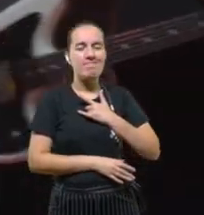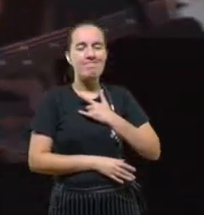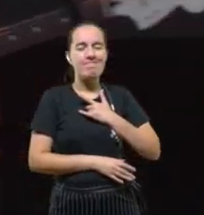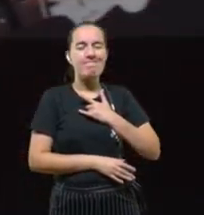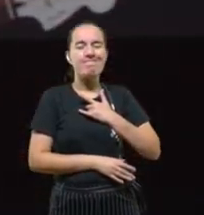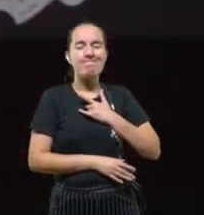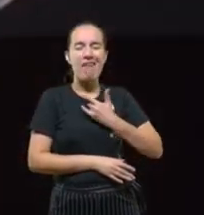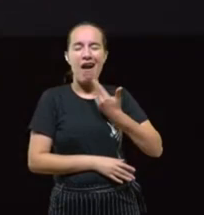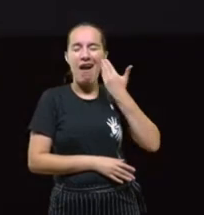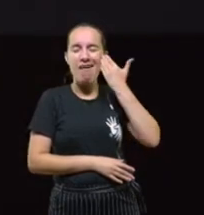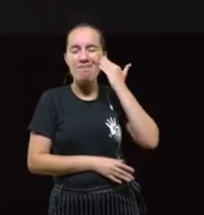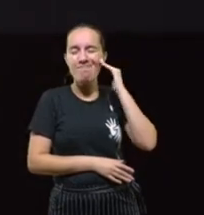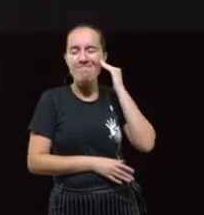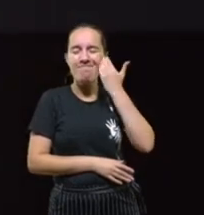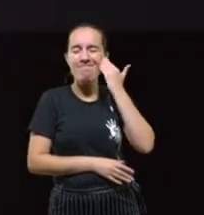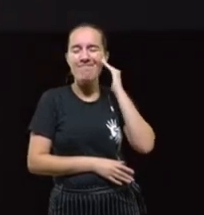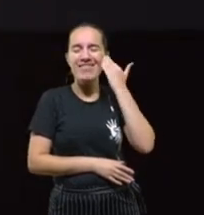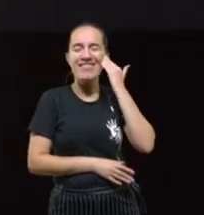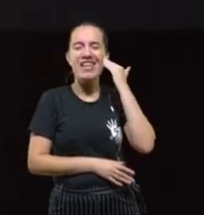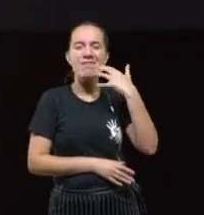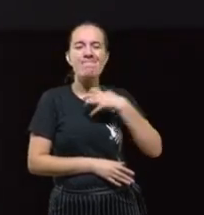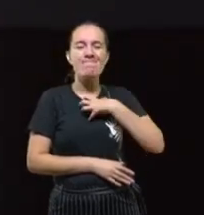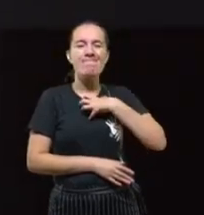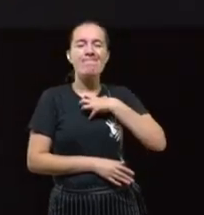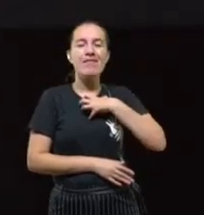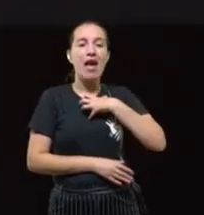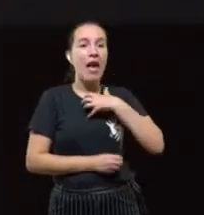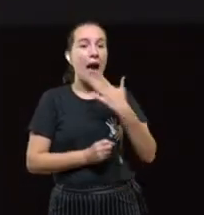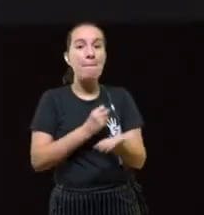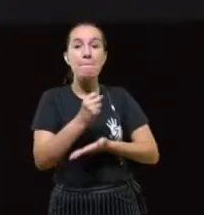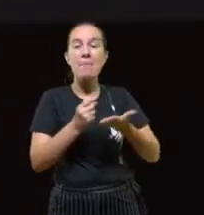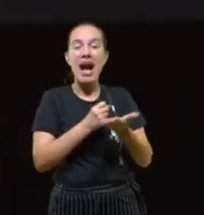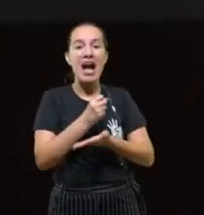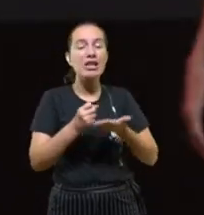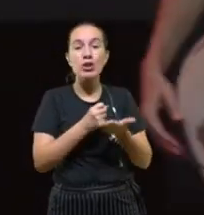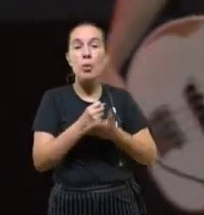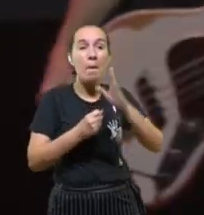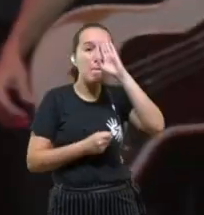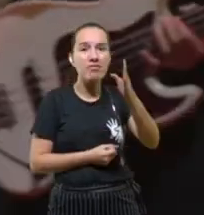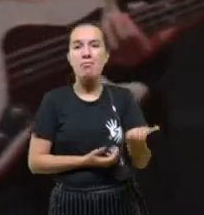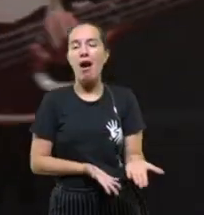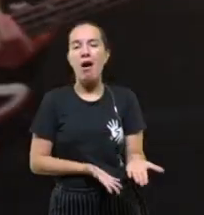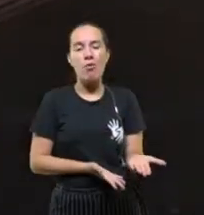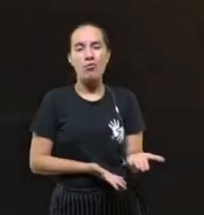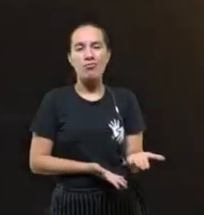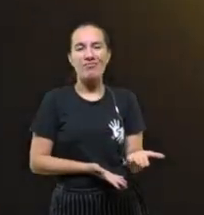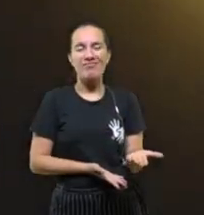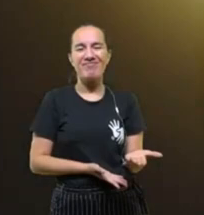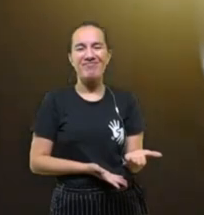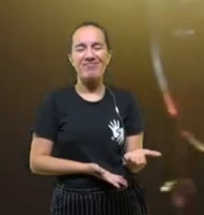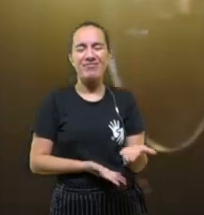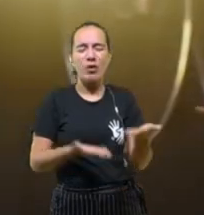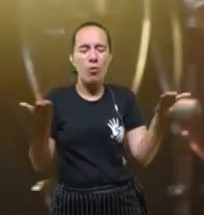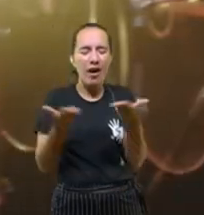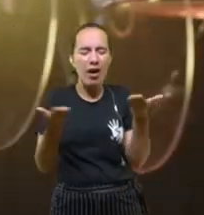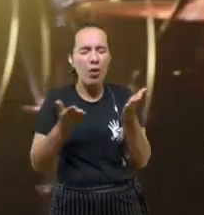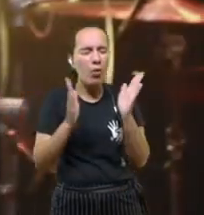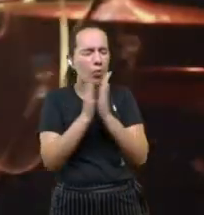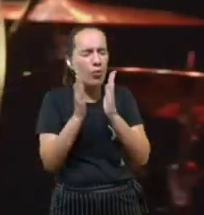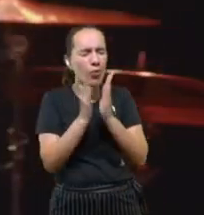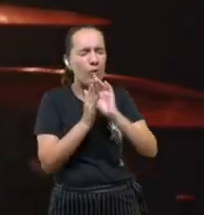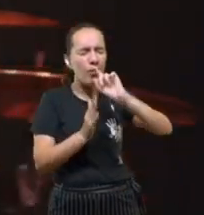é a fundação de tudo que nós fazemos. Então, Senhor, agora em nome de